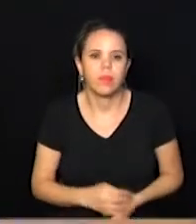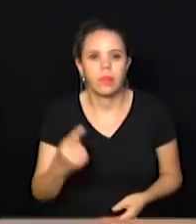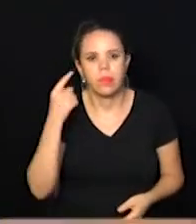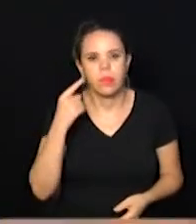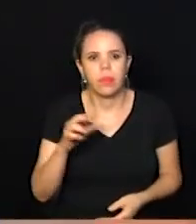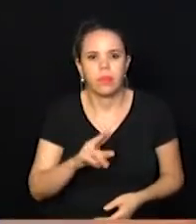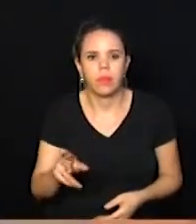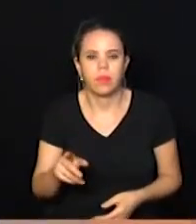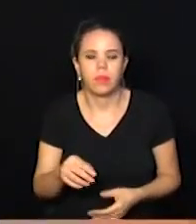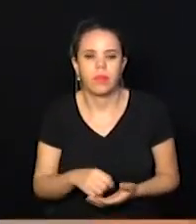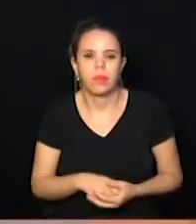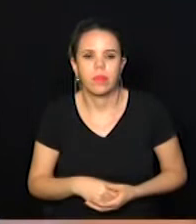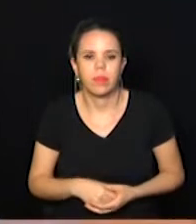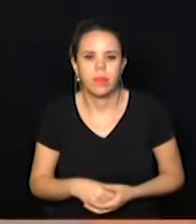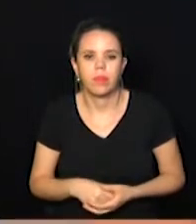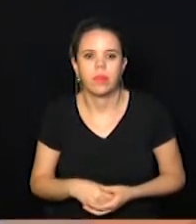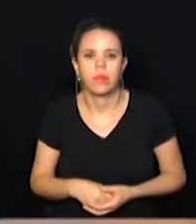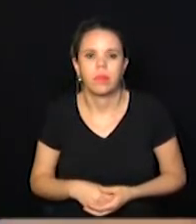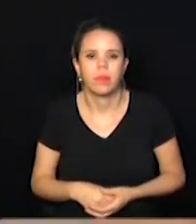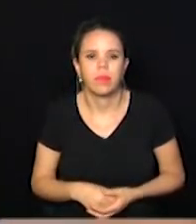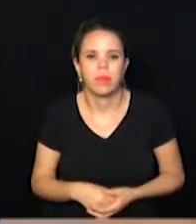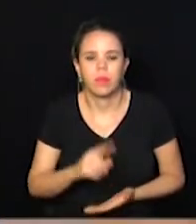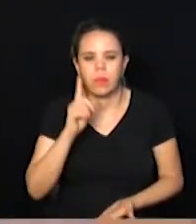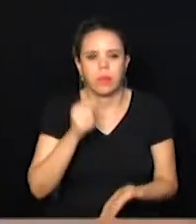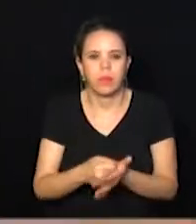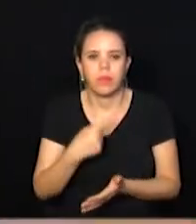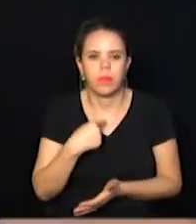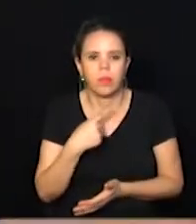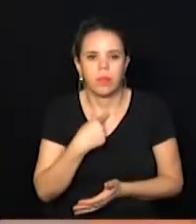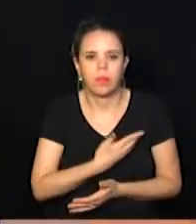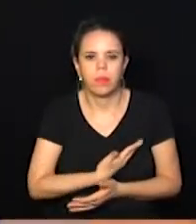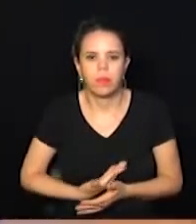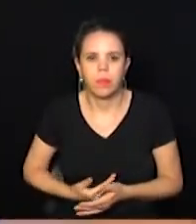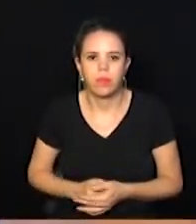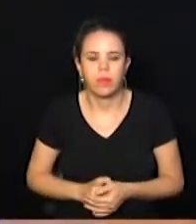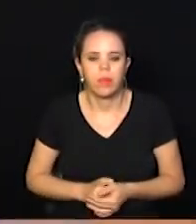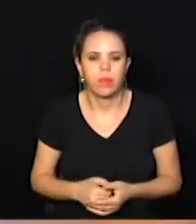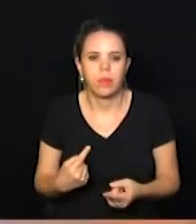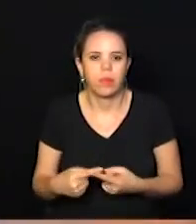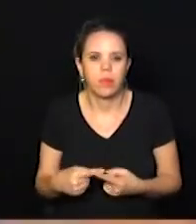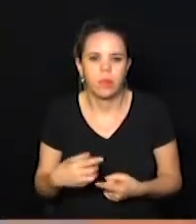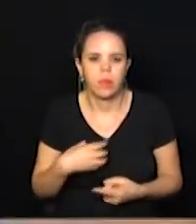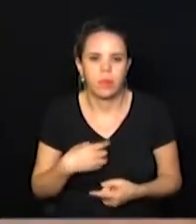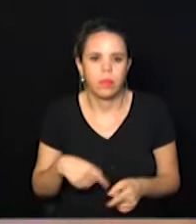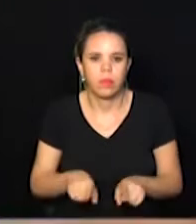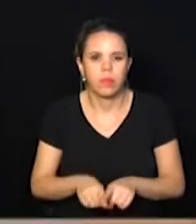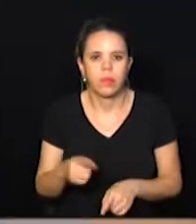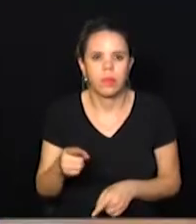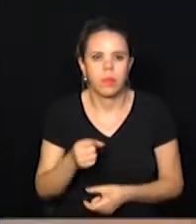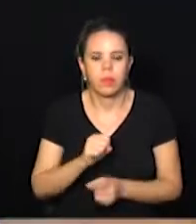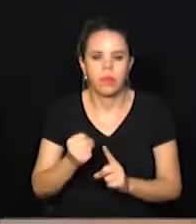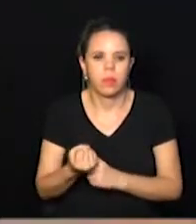eram absolutistas. Nós não íamos impor uma vontade de um governo, porque isso tinha sentido também com a ideia de socialismo,